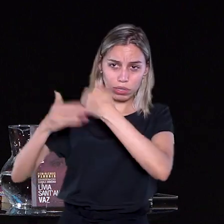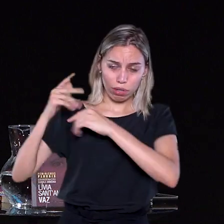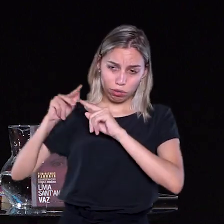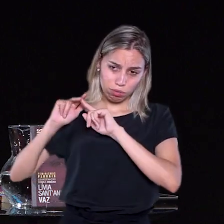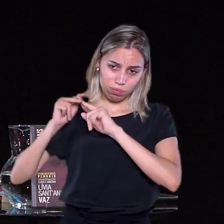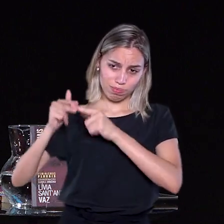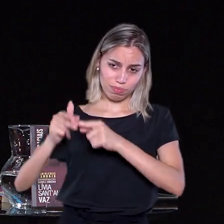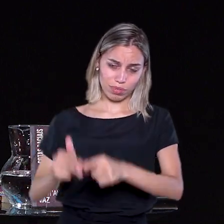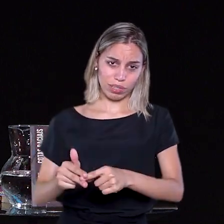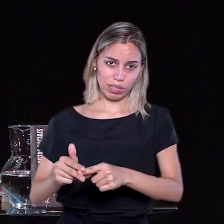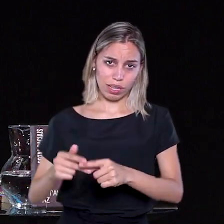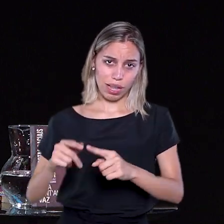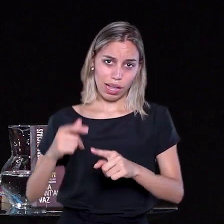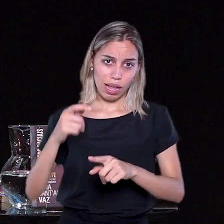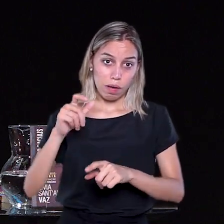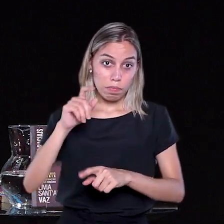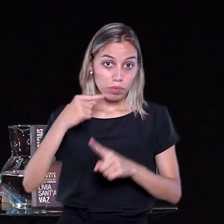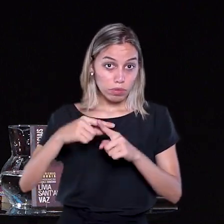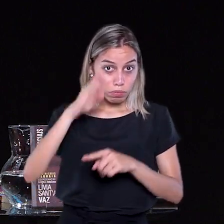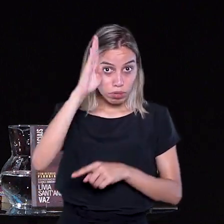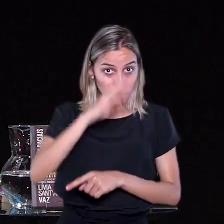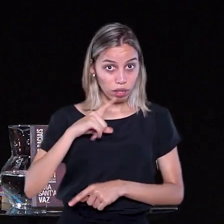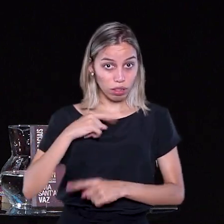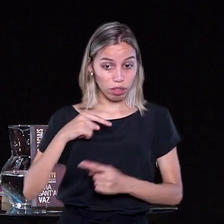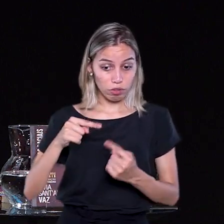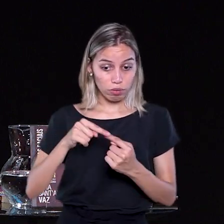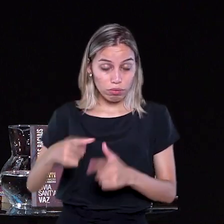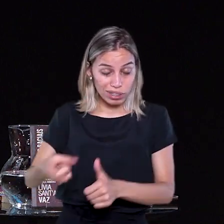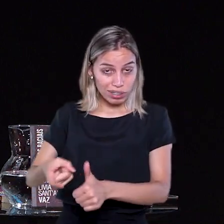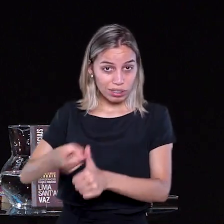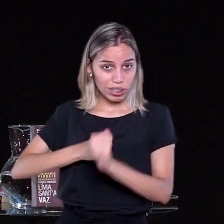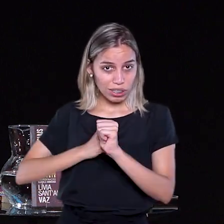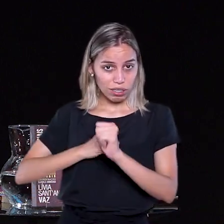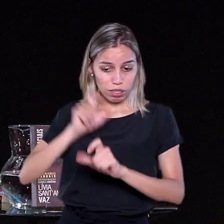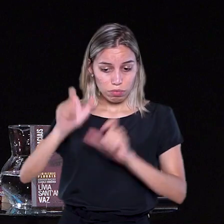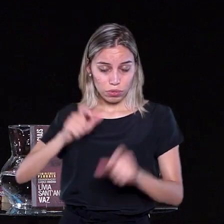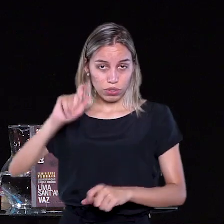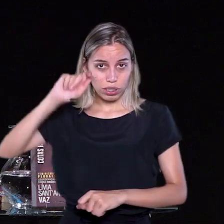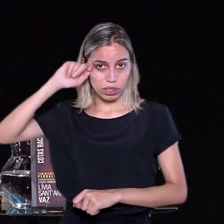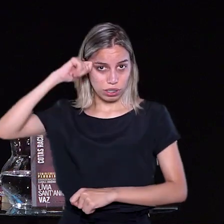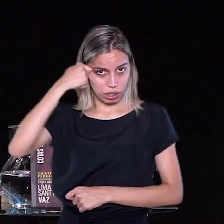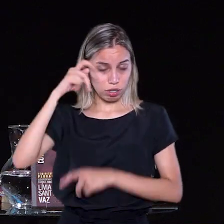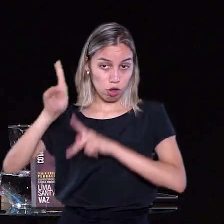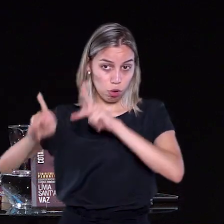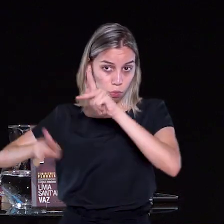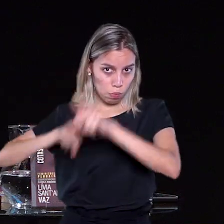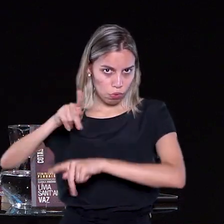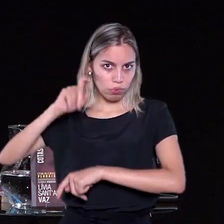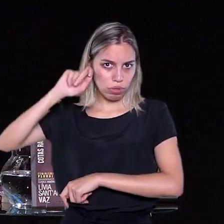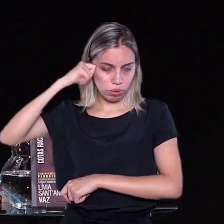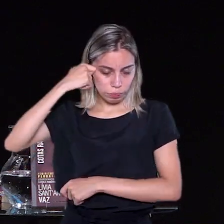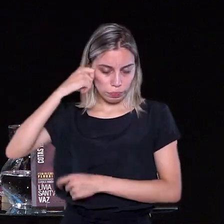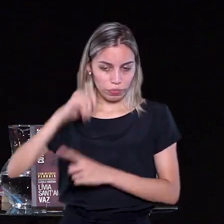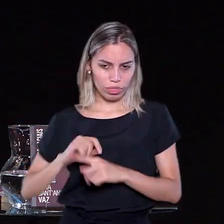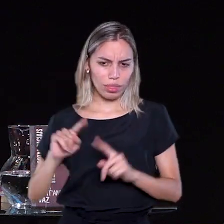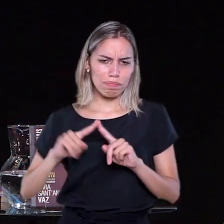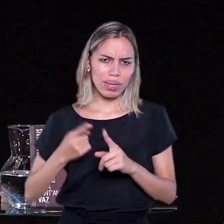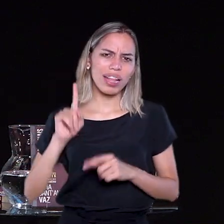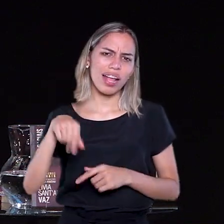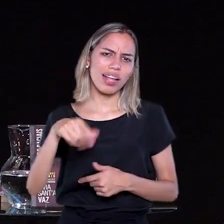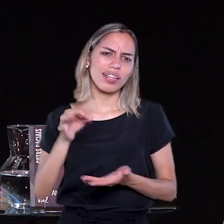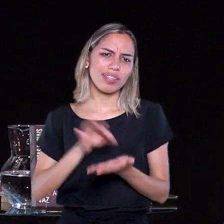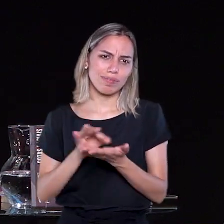imensa com o povo negro, e precisa ser paga essa dívida. Mas, ao final, eu vou dizer que é esmola, sim, porque 10 anos